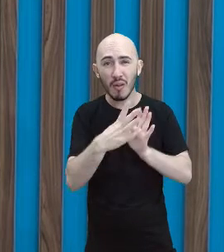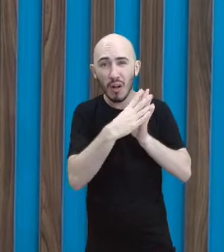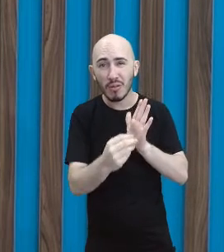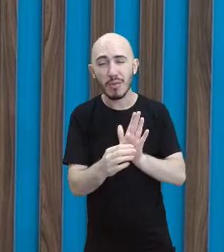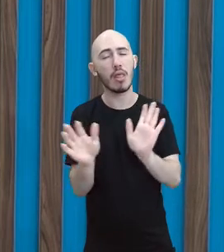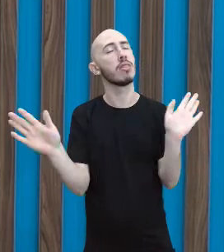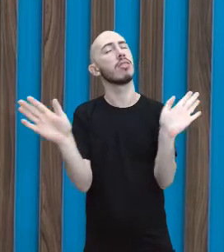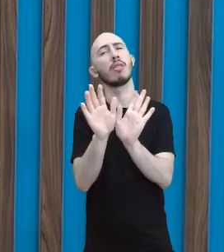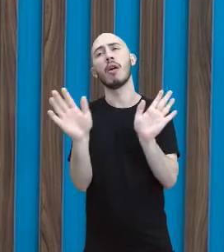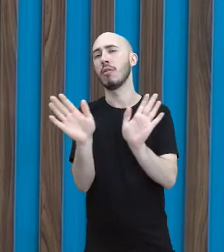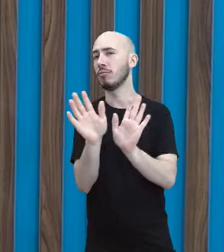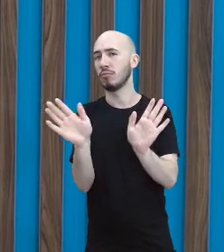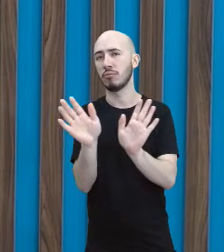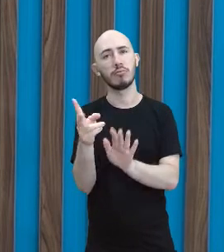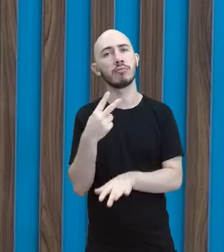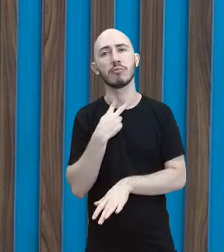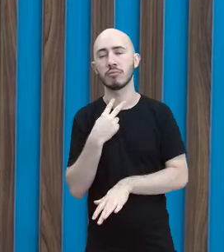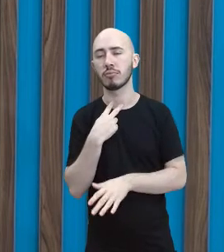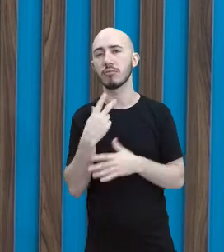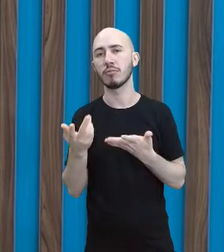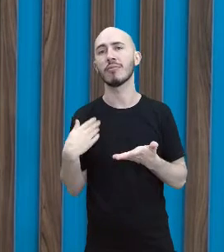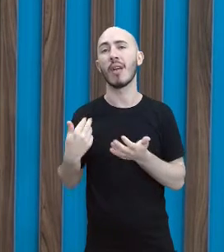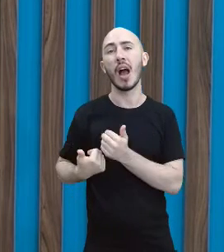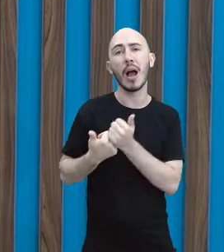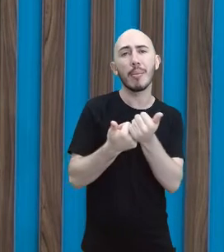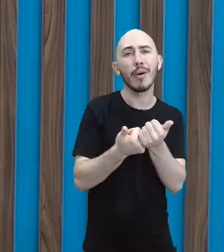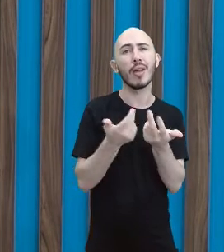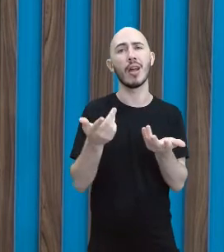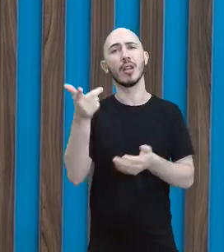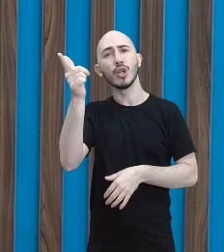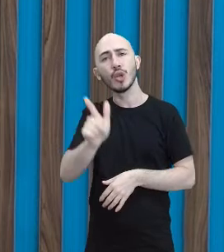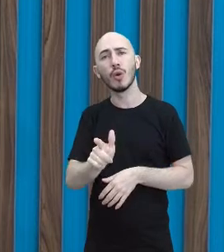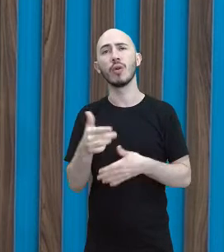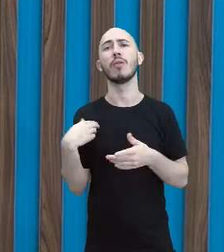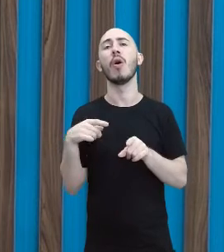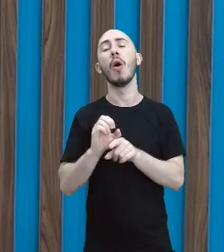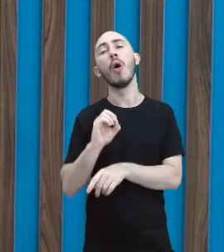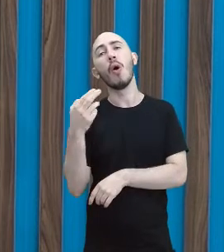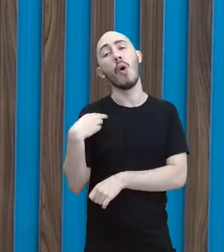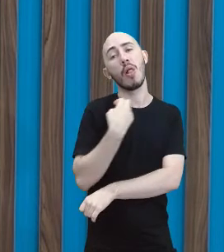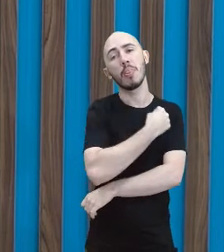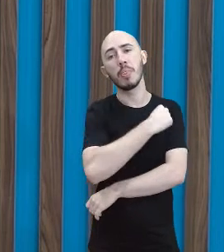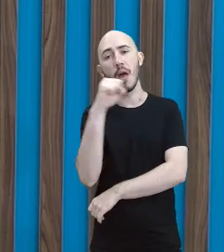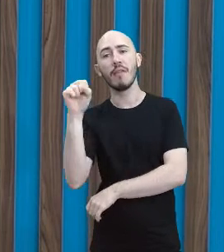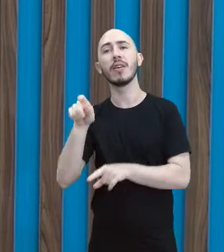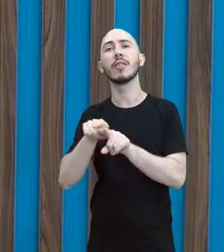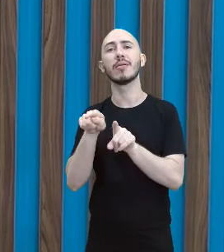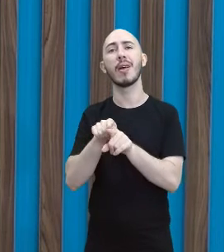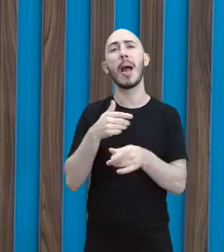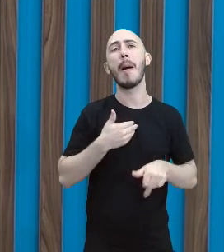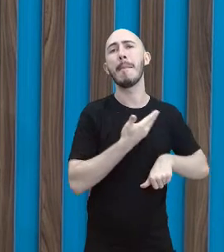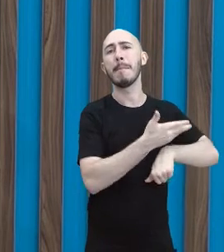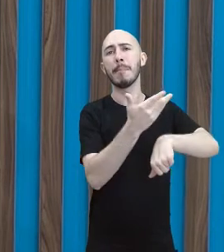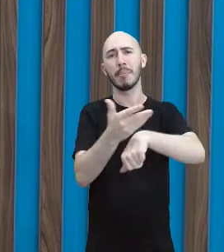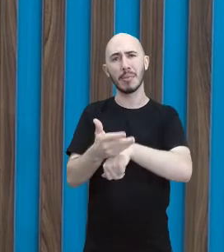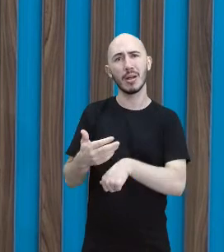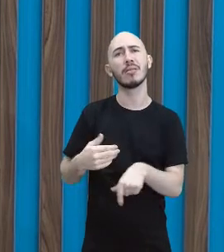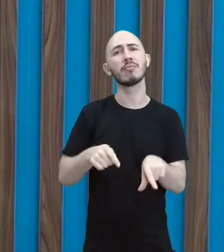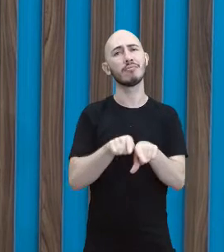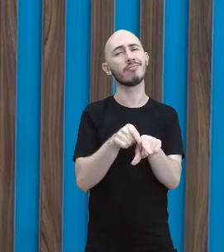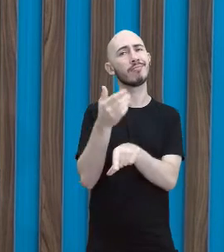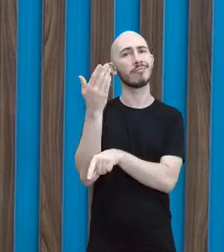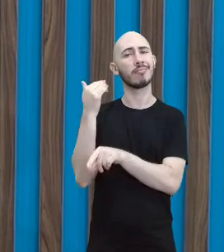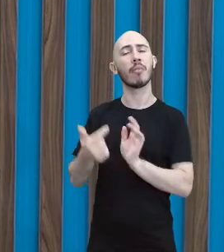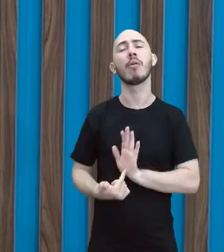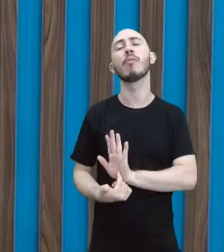não voltar a, de repente, apoiar ou defender práticas, né, que foram colocadas